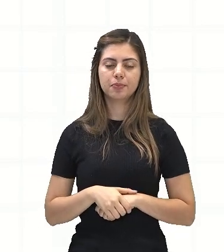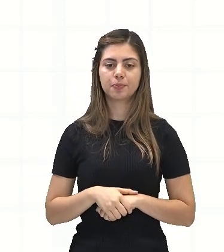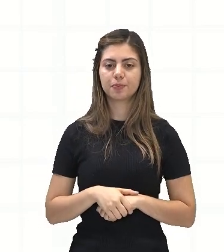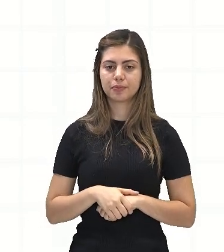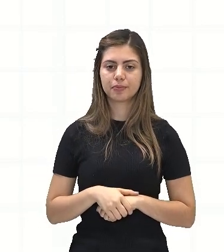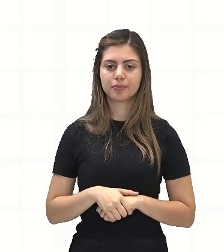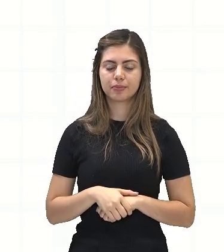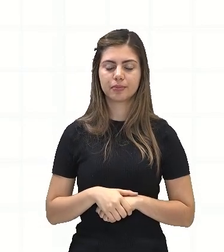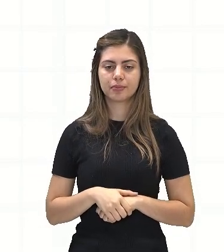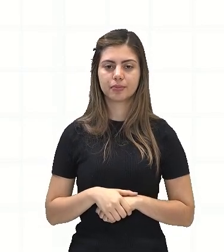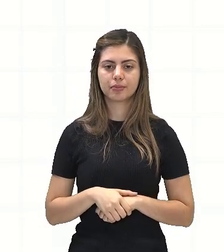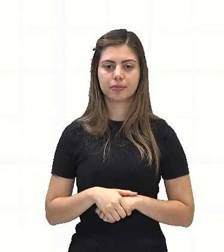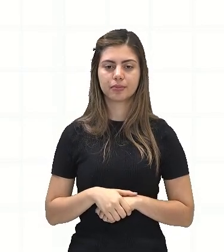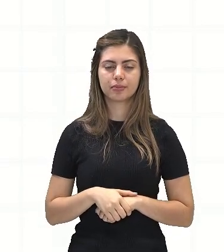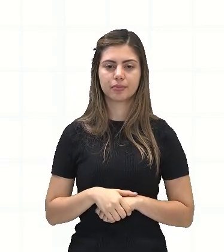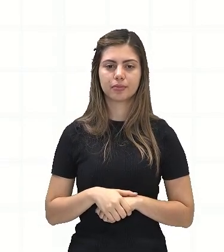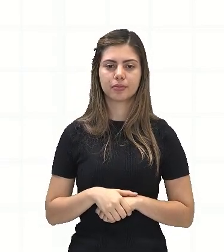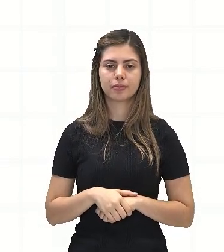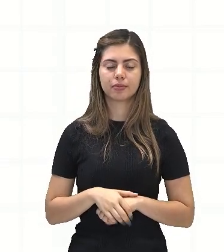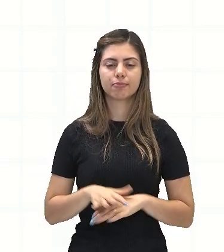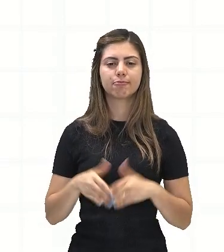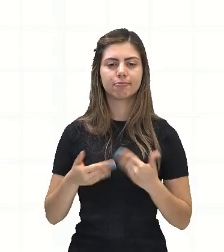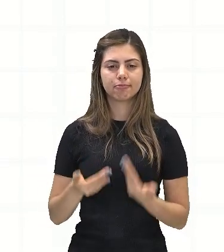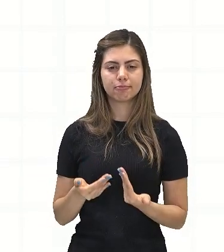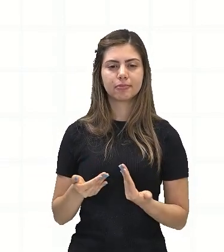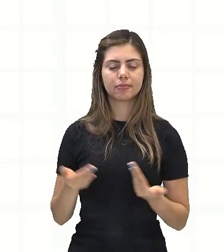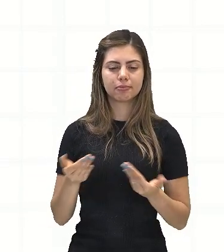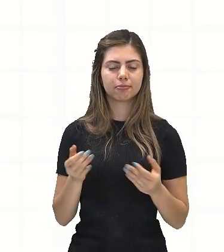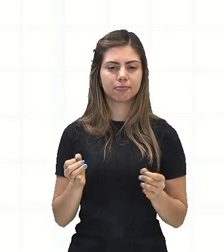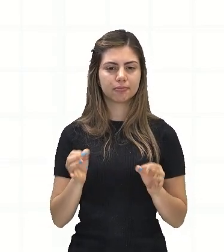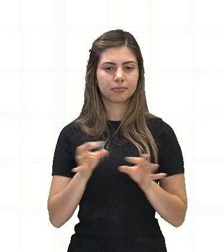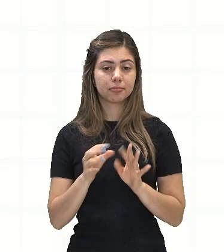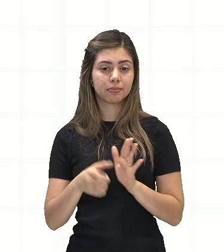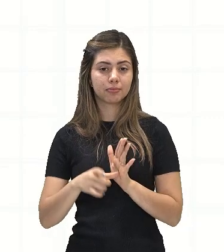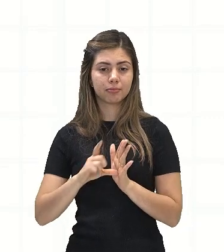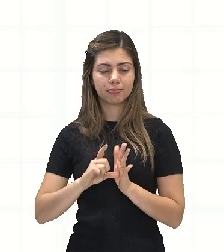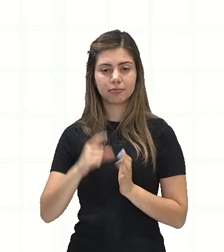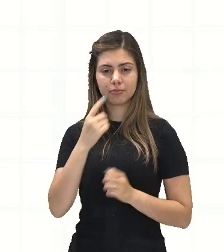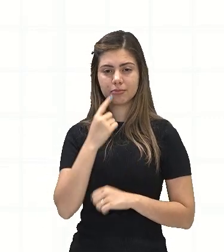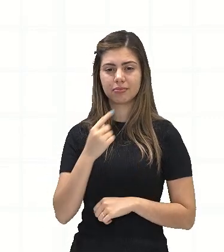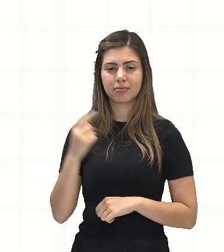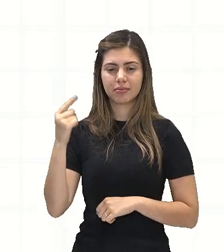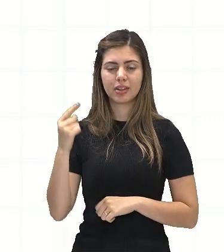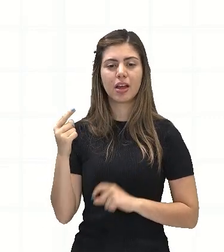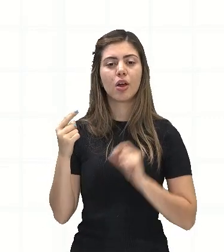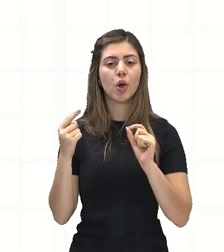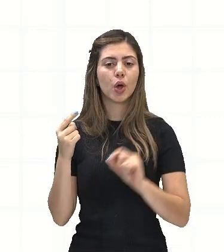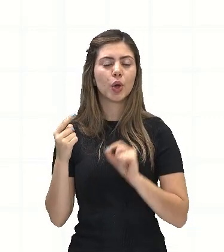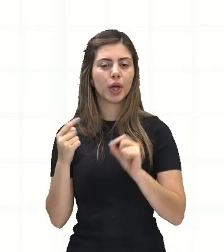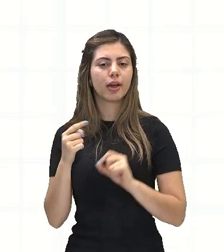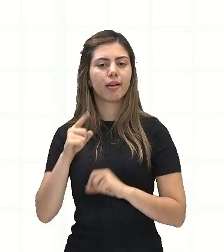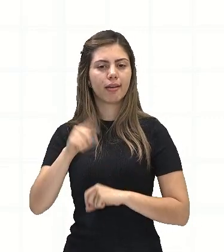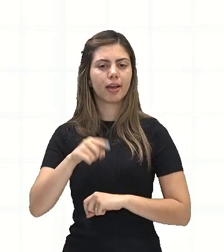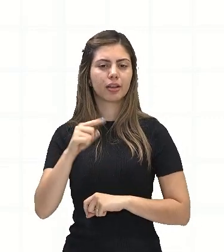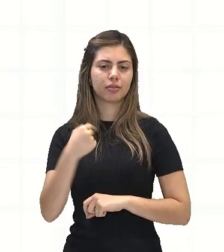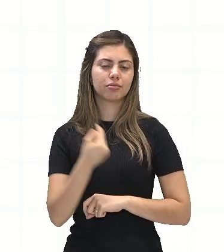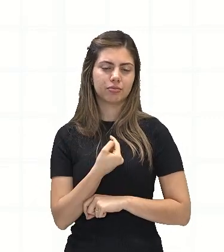ok? E aí, para finalizar esta aula, nós vamos conhecer uma situação que nós chamamos